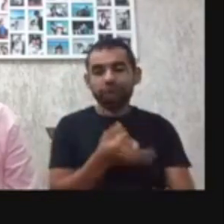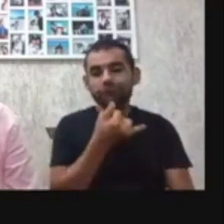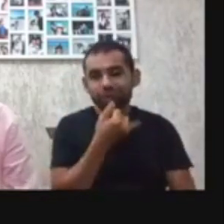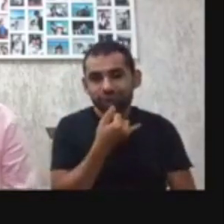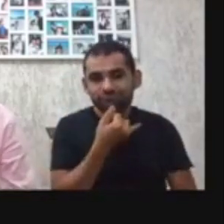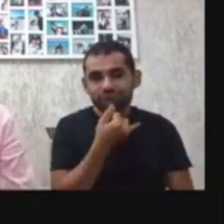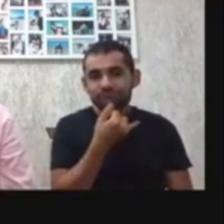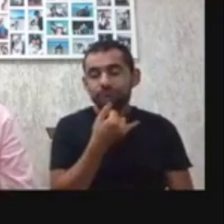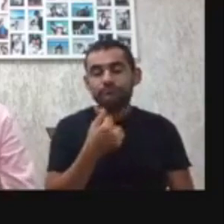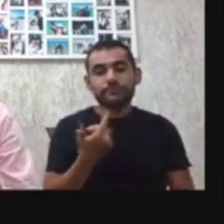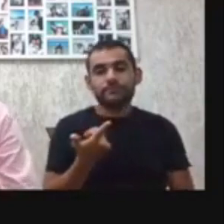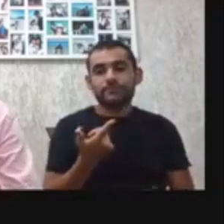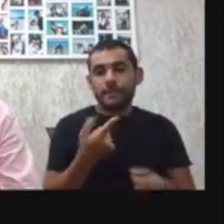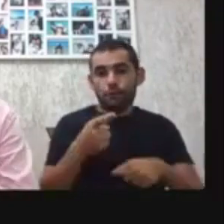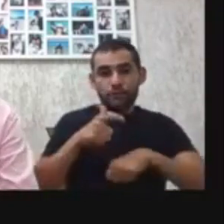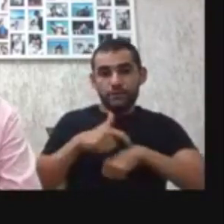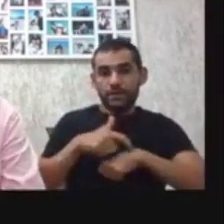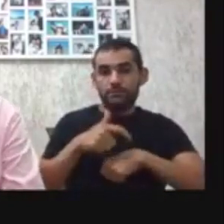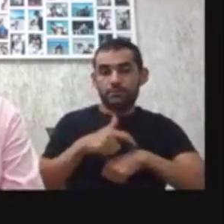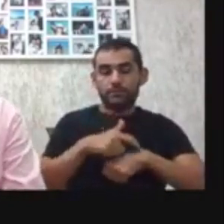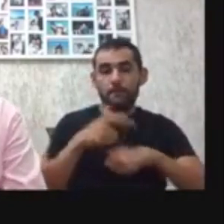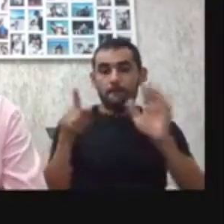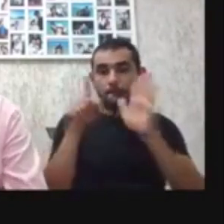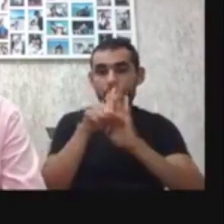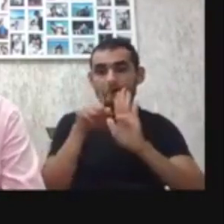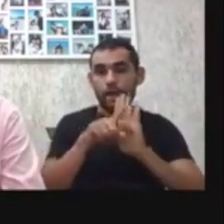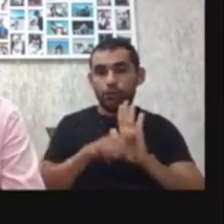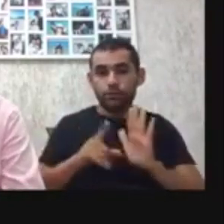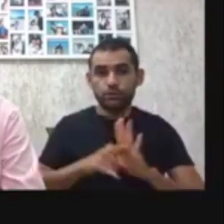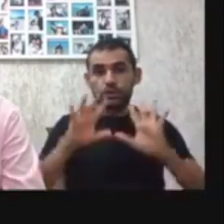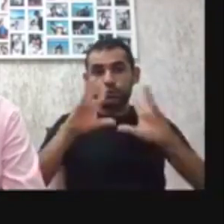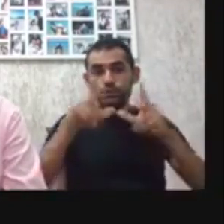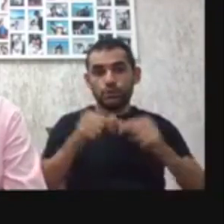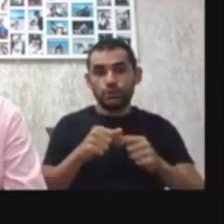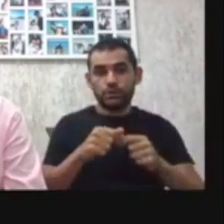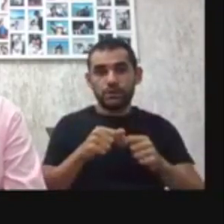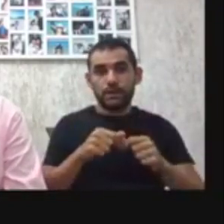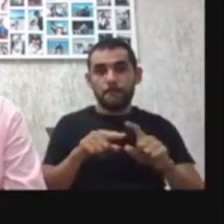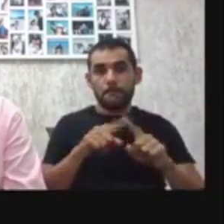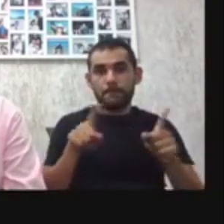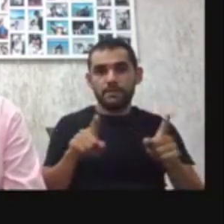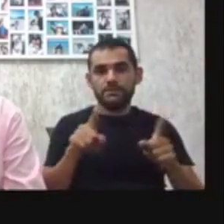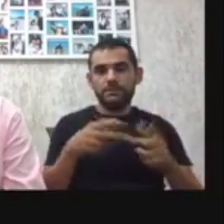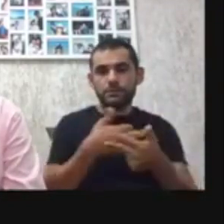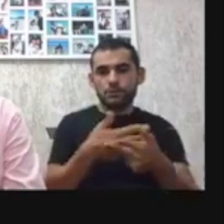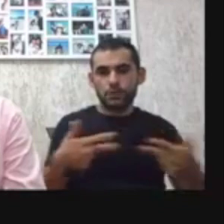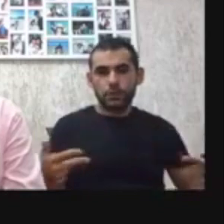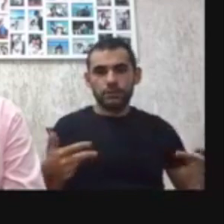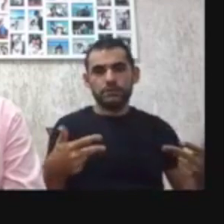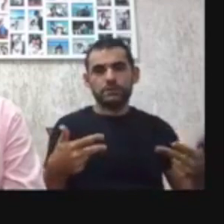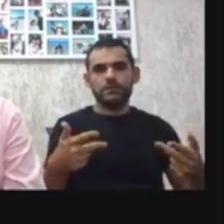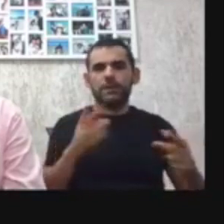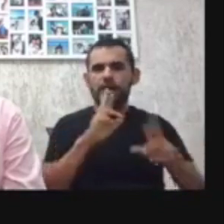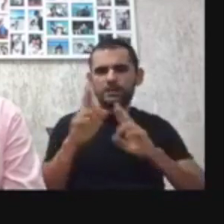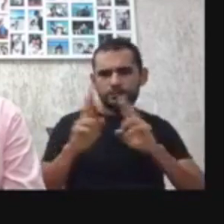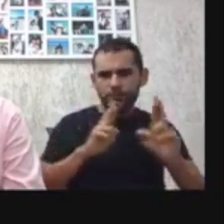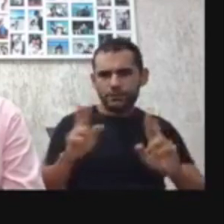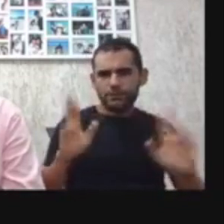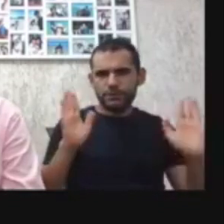fazer fazer pergunta dos internautas, mas eu vi que muitas coisas foram respondidas de